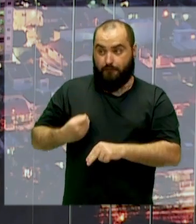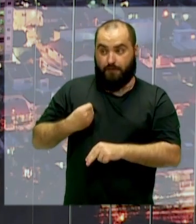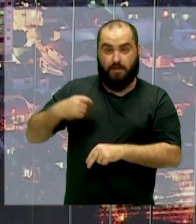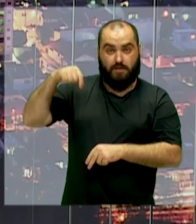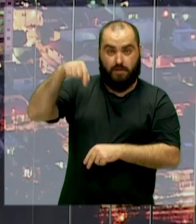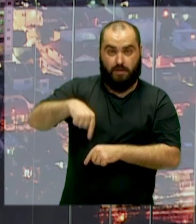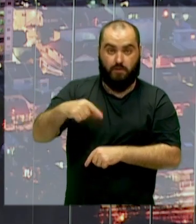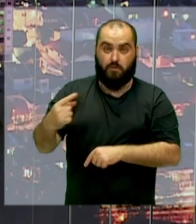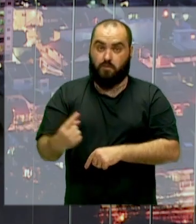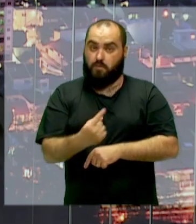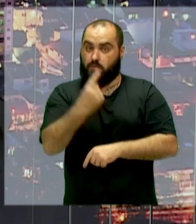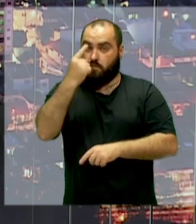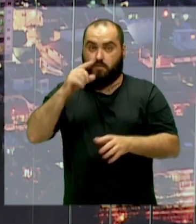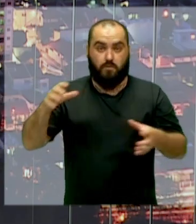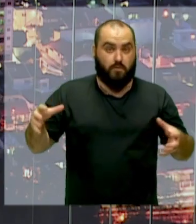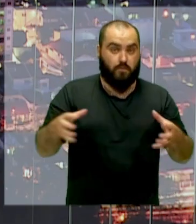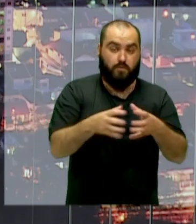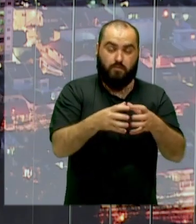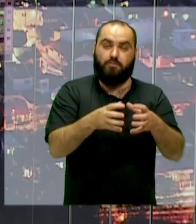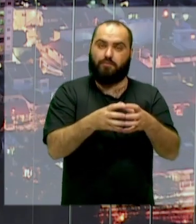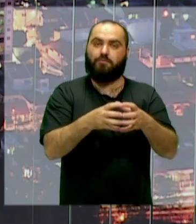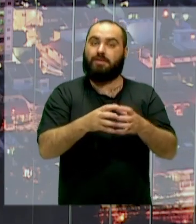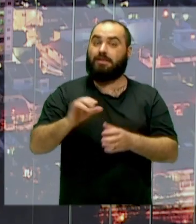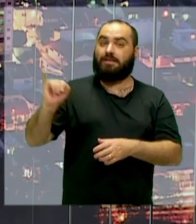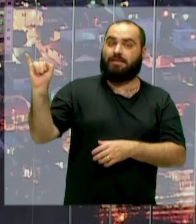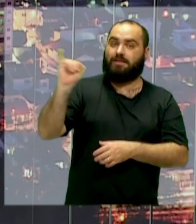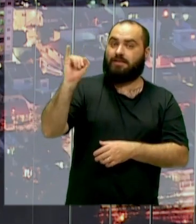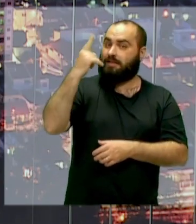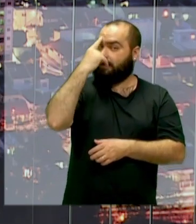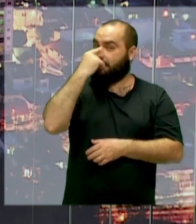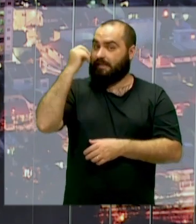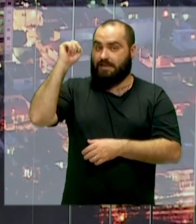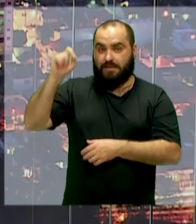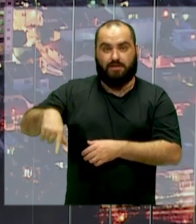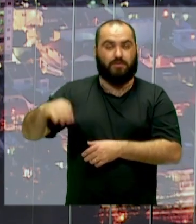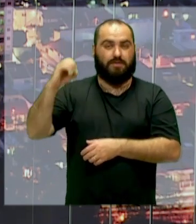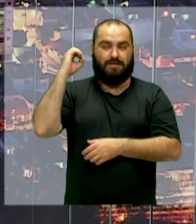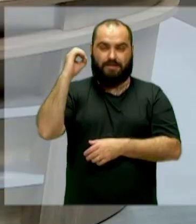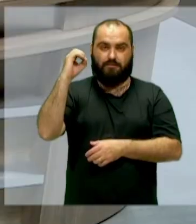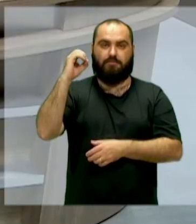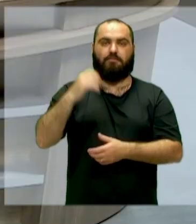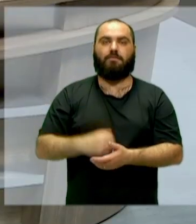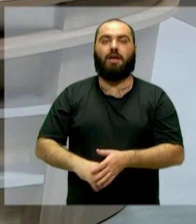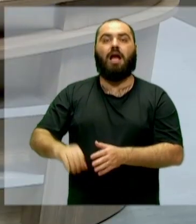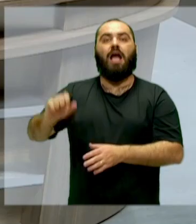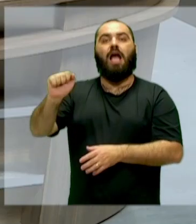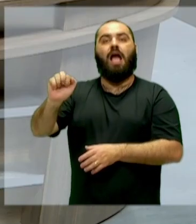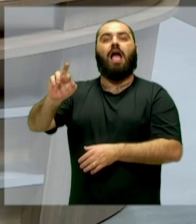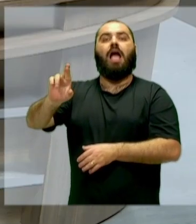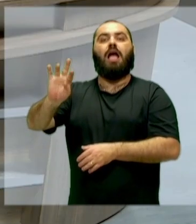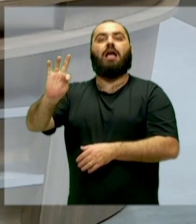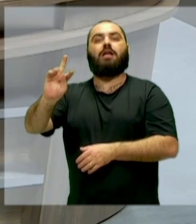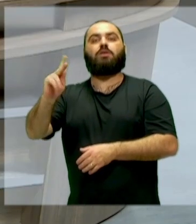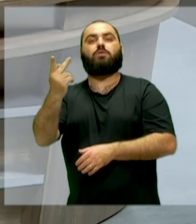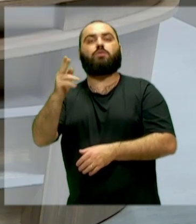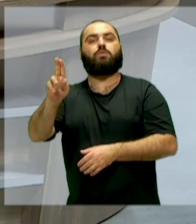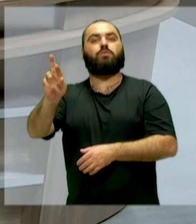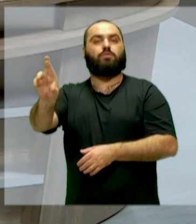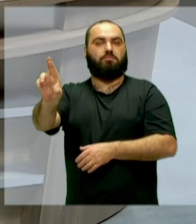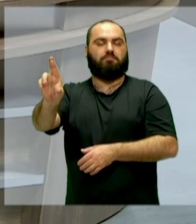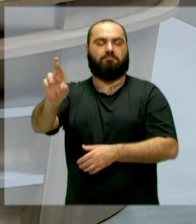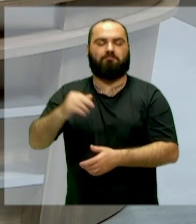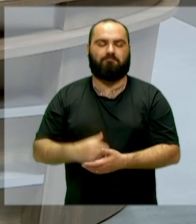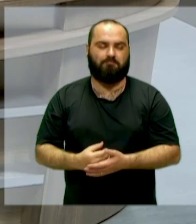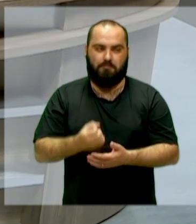coordenadores do coletivo Itajaí Lixo Zero o Artur rancate Artur muito